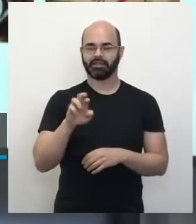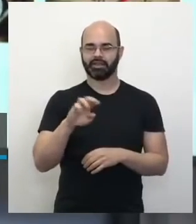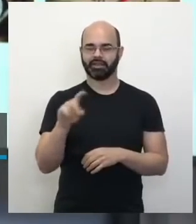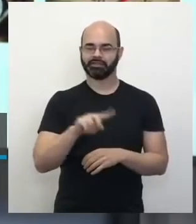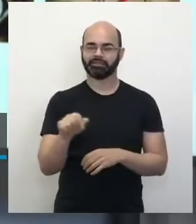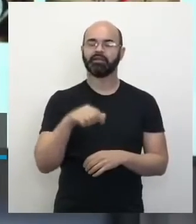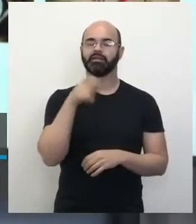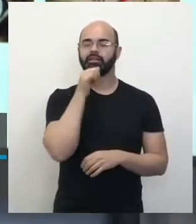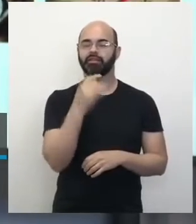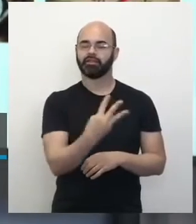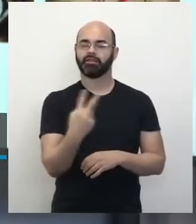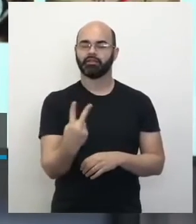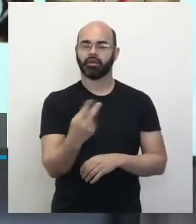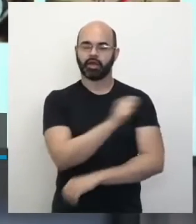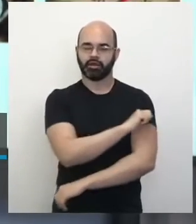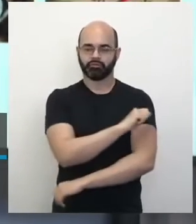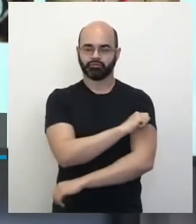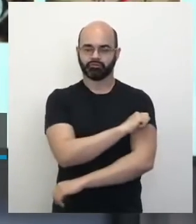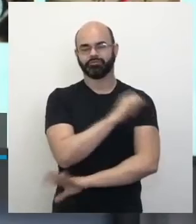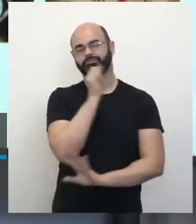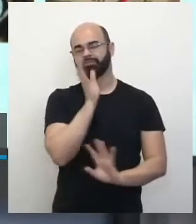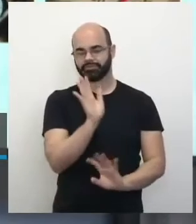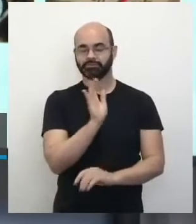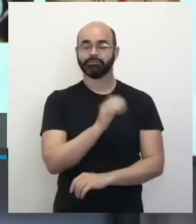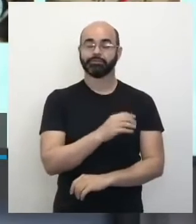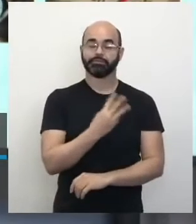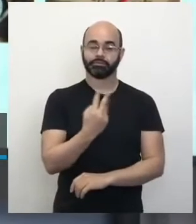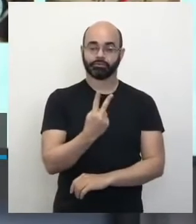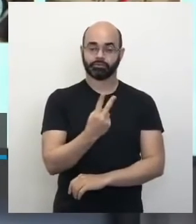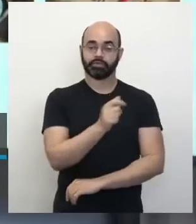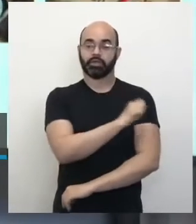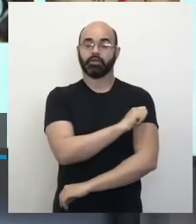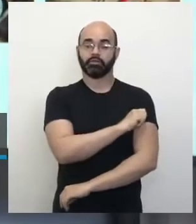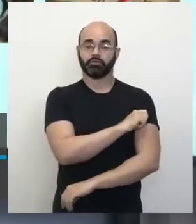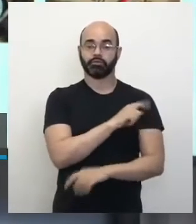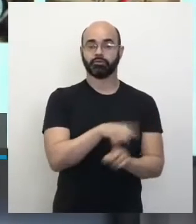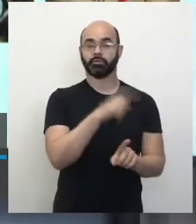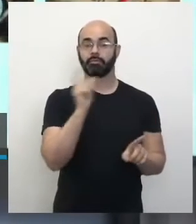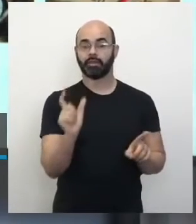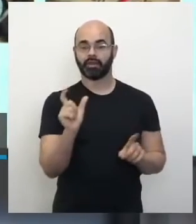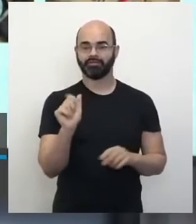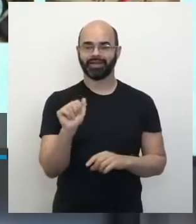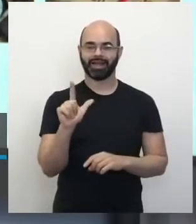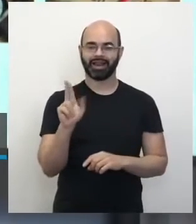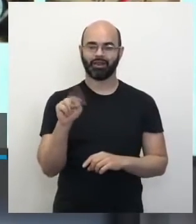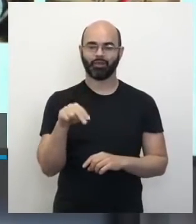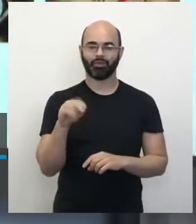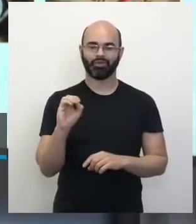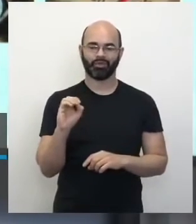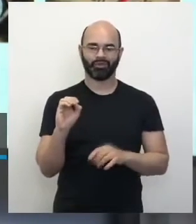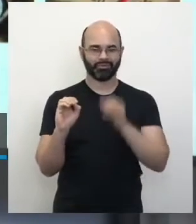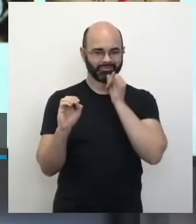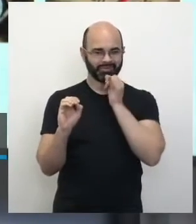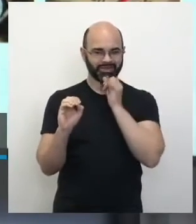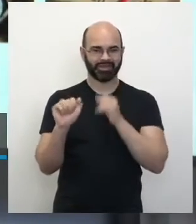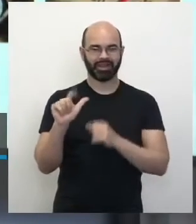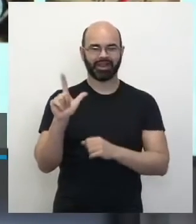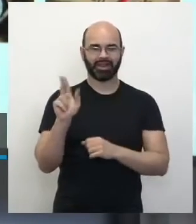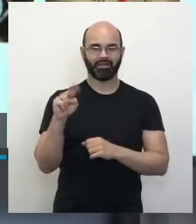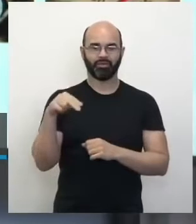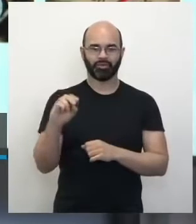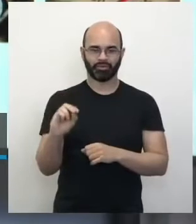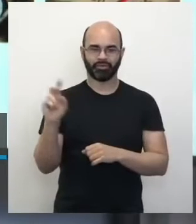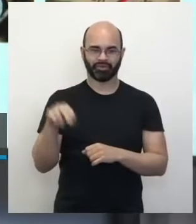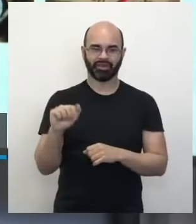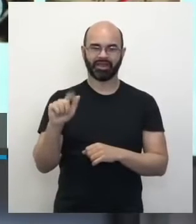32 alunos, né? É um exemplo. Depois do 32 vem a palavra aluno. Essa palavra aluno é a grandeza que